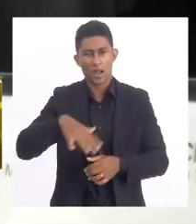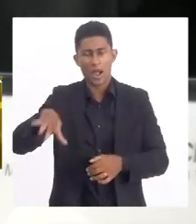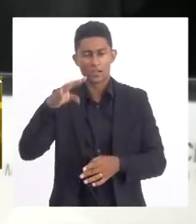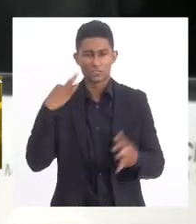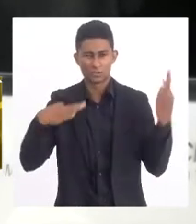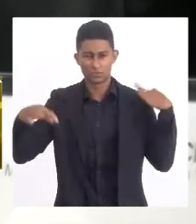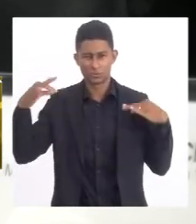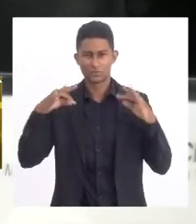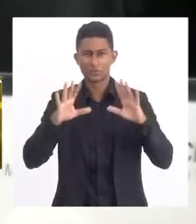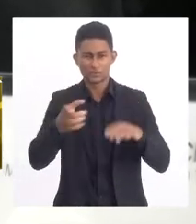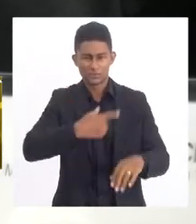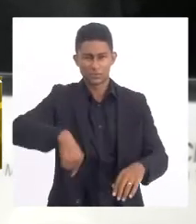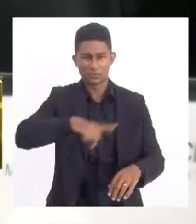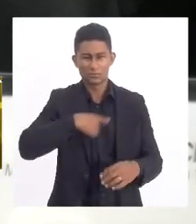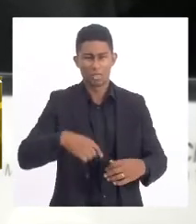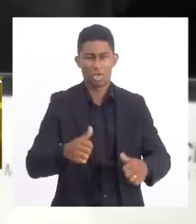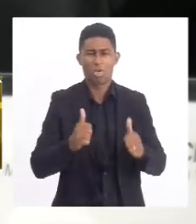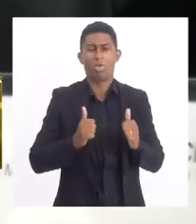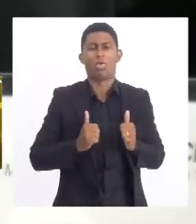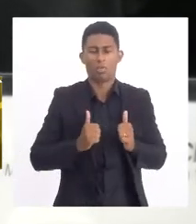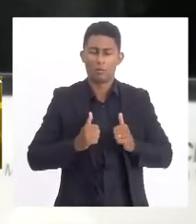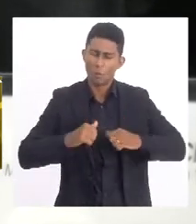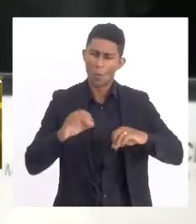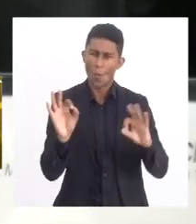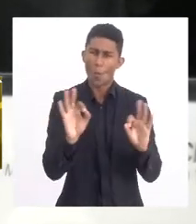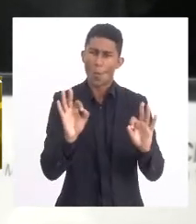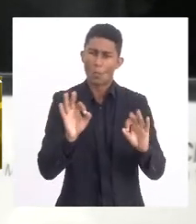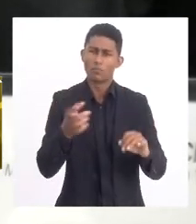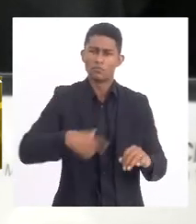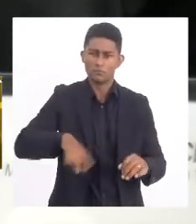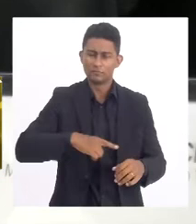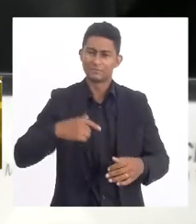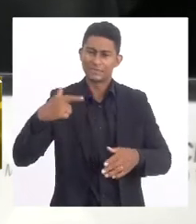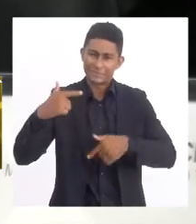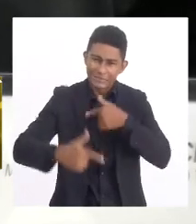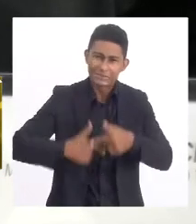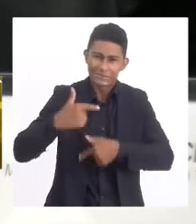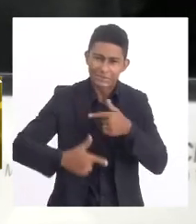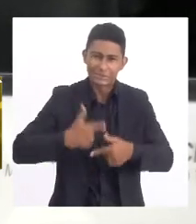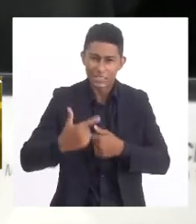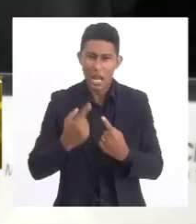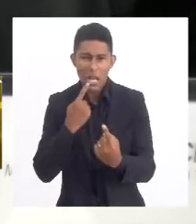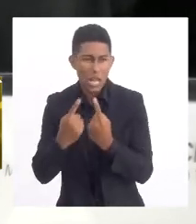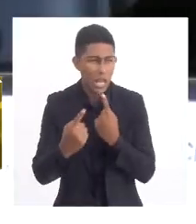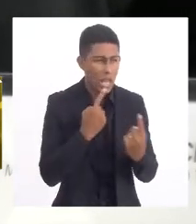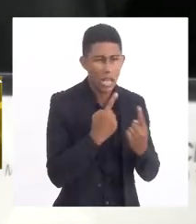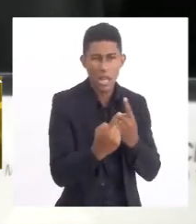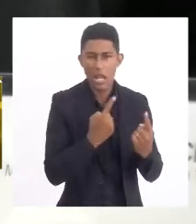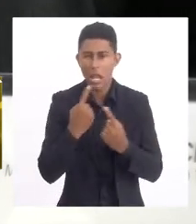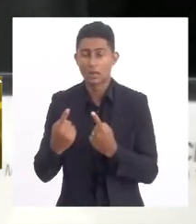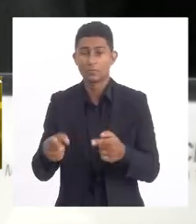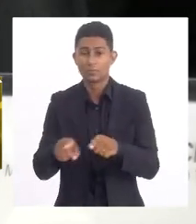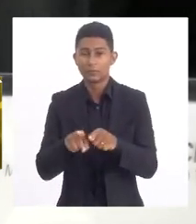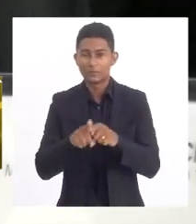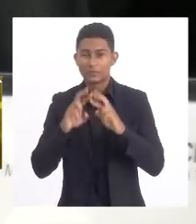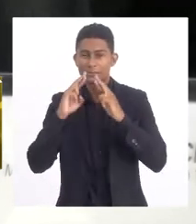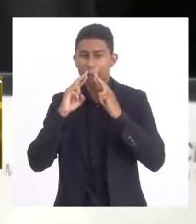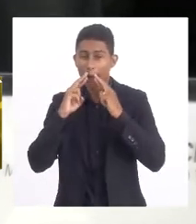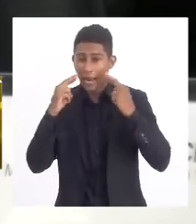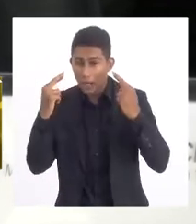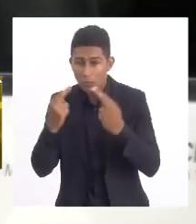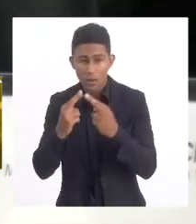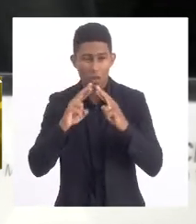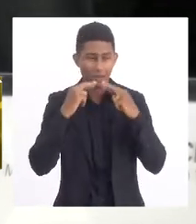esperando passar para anemia nós trabalhamos com planejamento e integração com diálogo realizamos os fóruns regionais de turismo